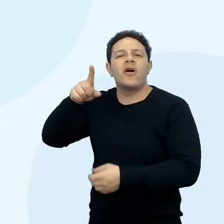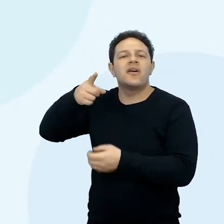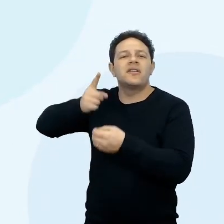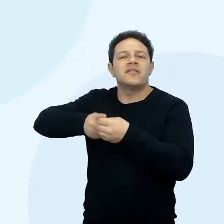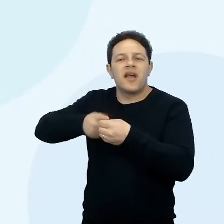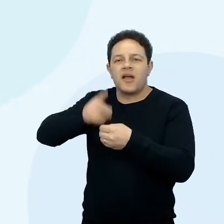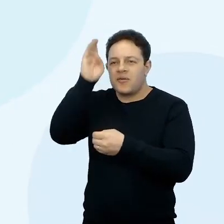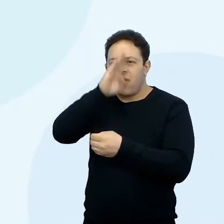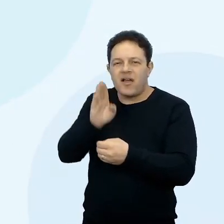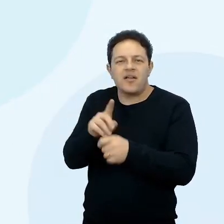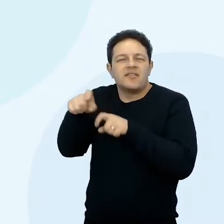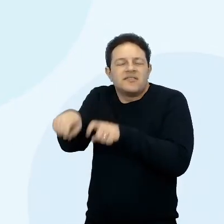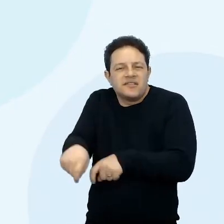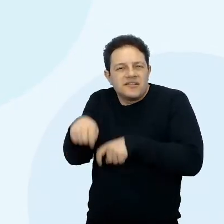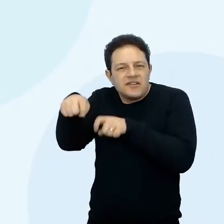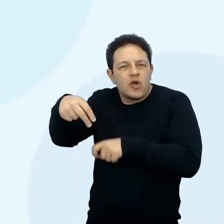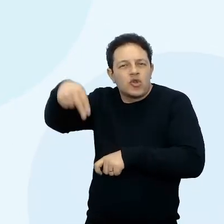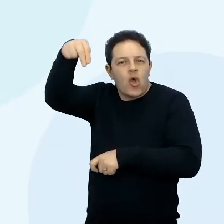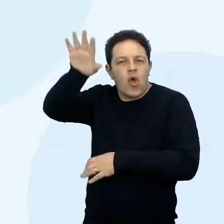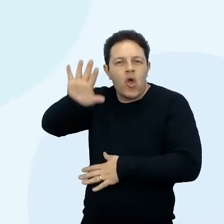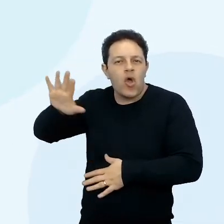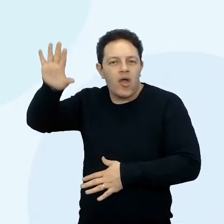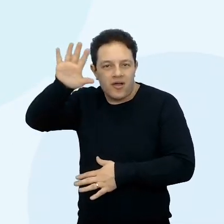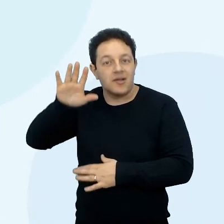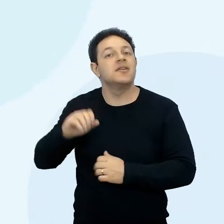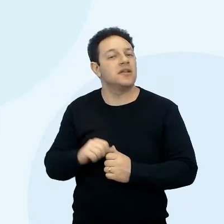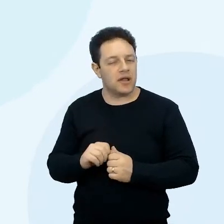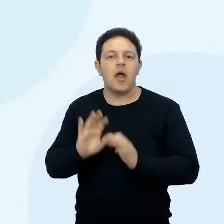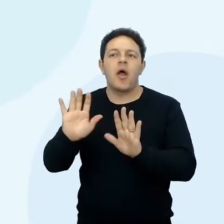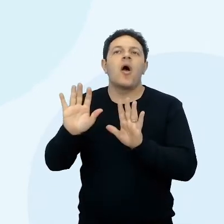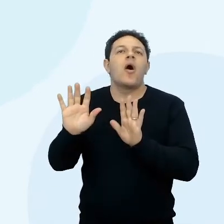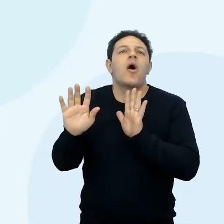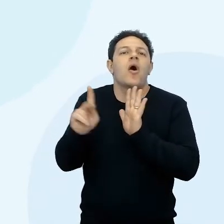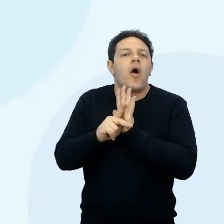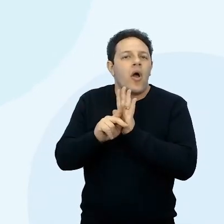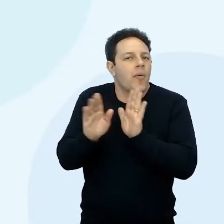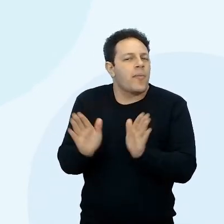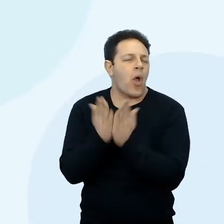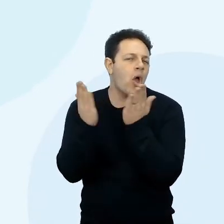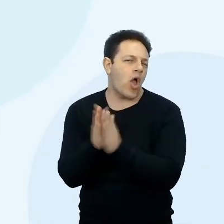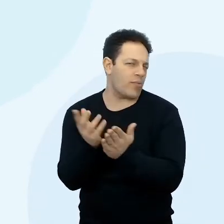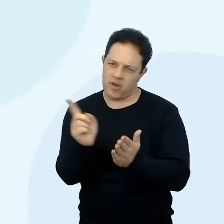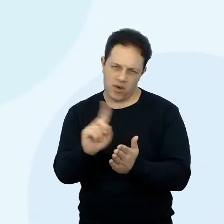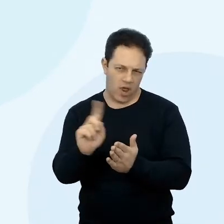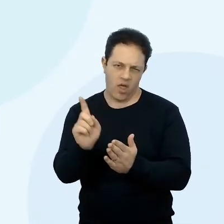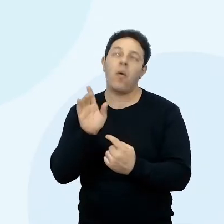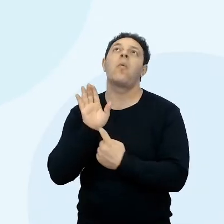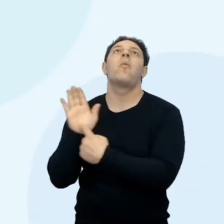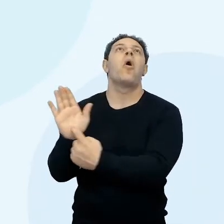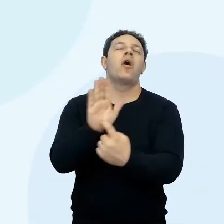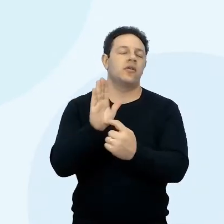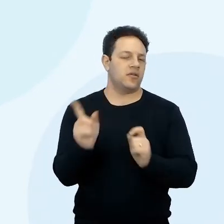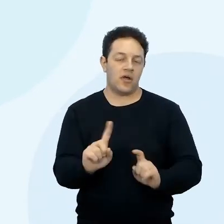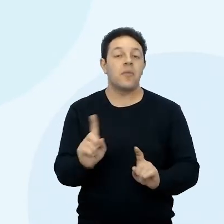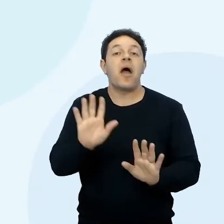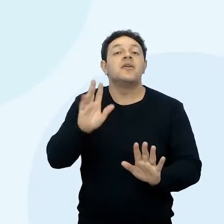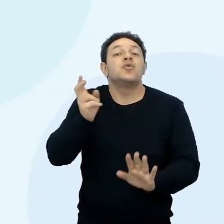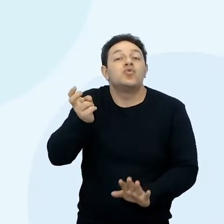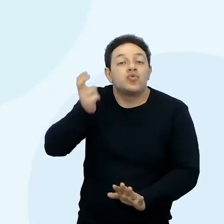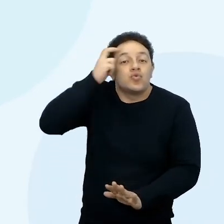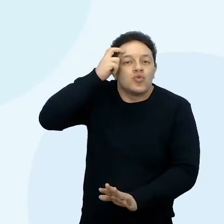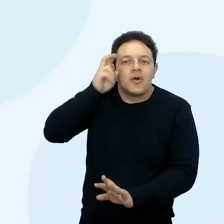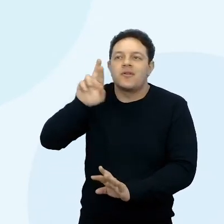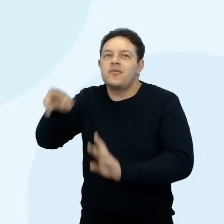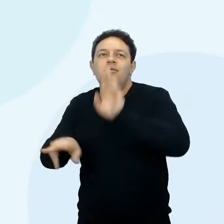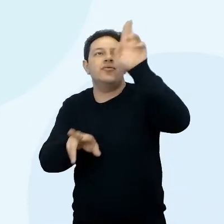o Brasil do sertão. Não necessariamente o Brasil da pobreza, eu quero citar aqui, mas de